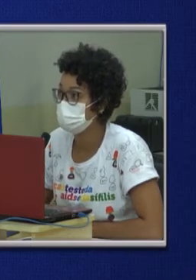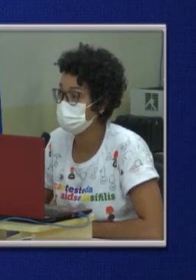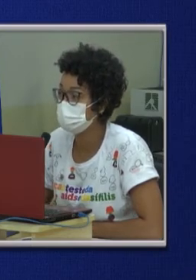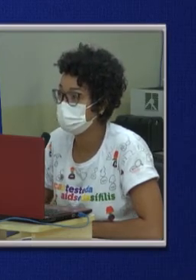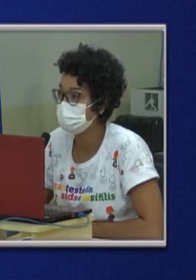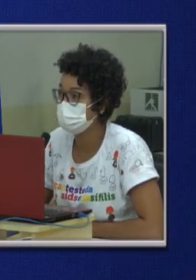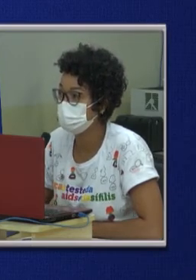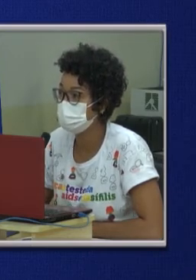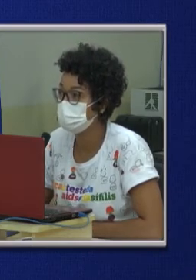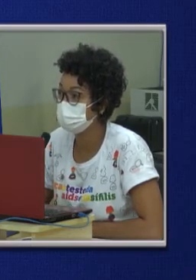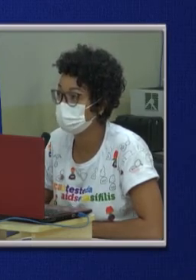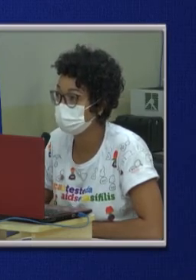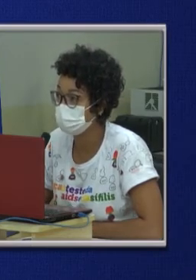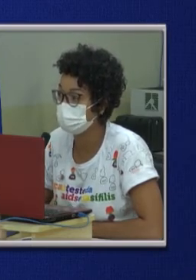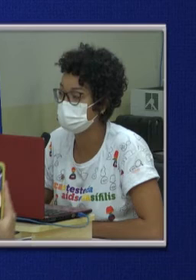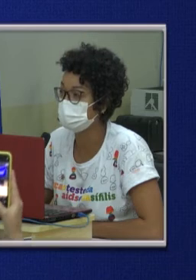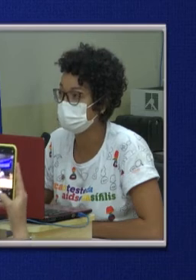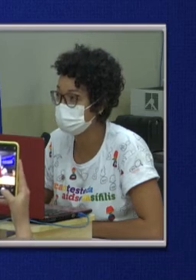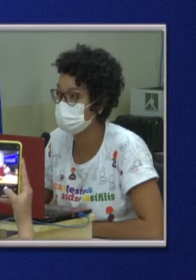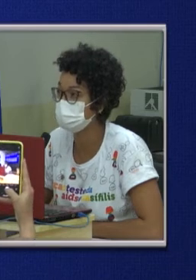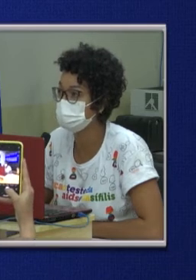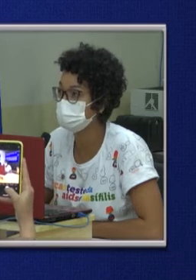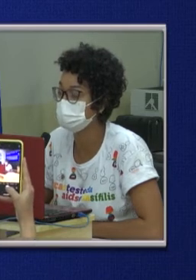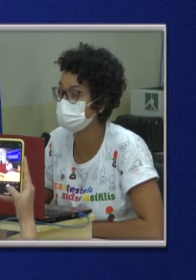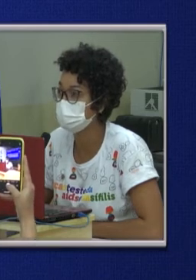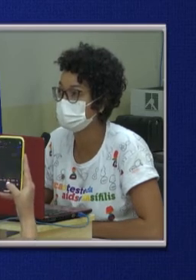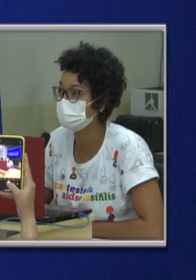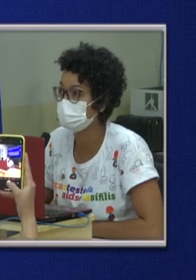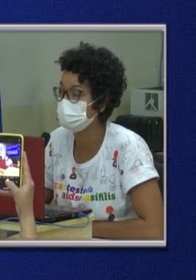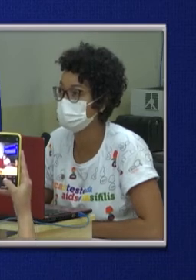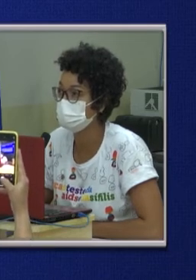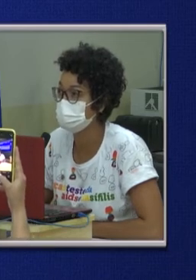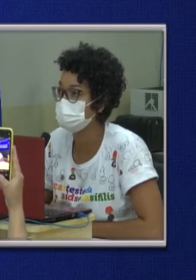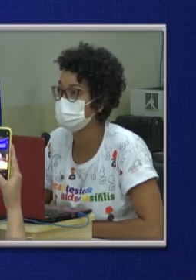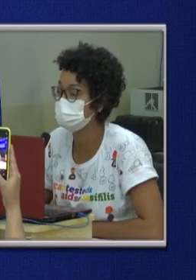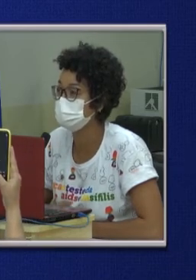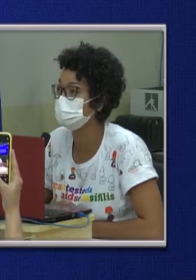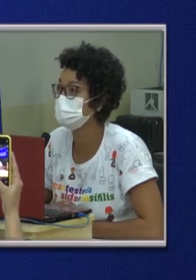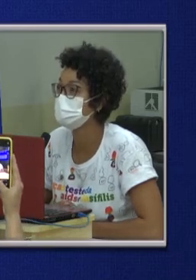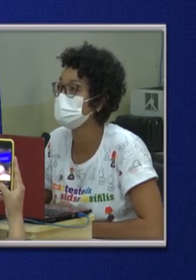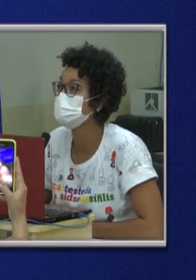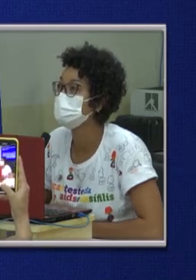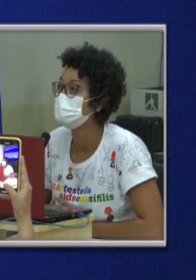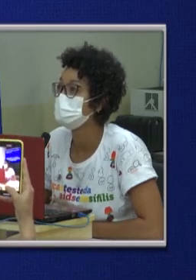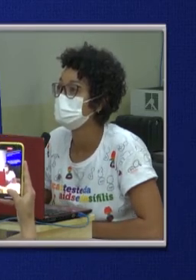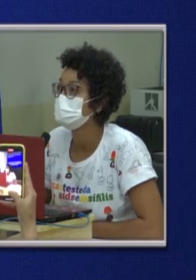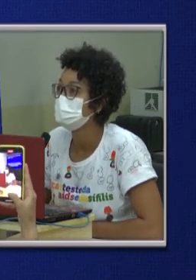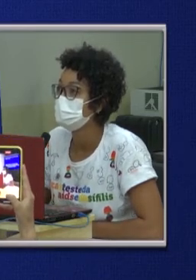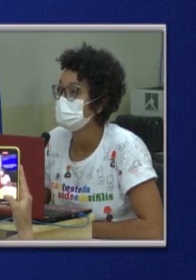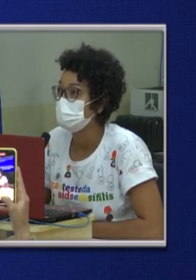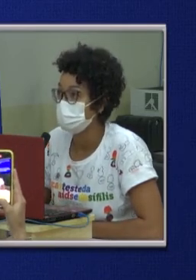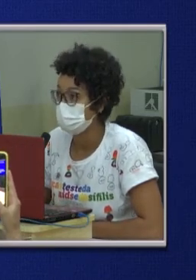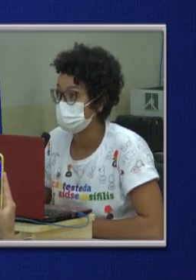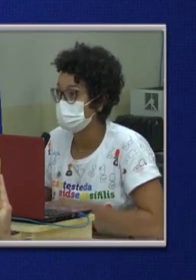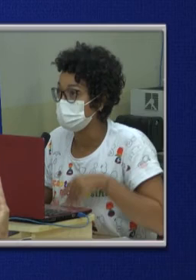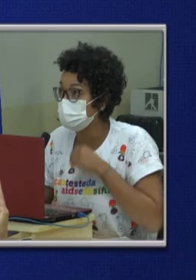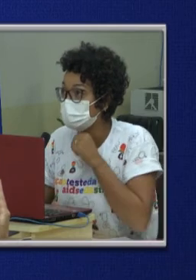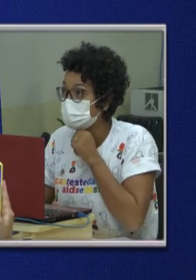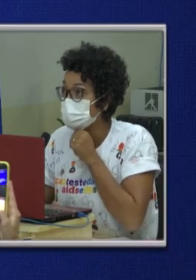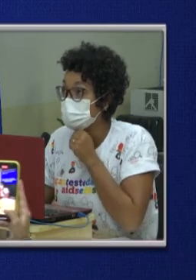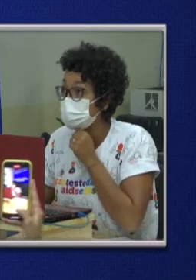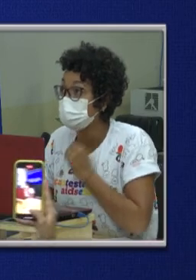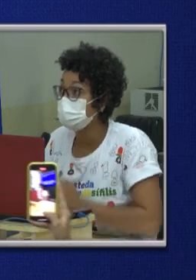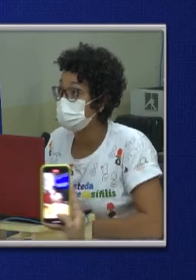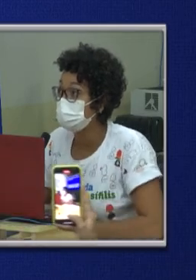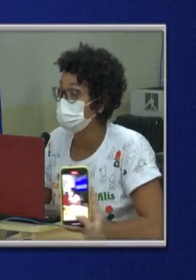de vocês na linha de frente, salvando vidas. Gratidão por tudo. Obrigada, Cláudio, pela participação. A próxima pergunta